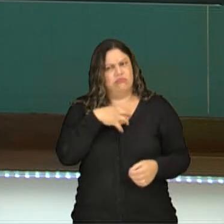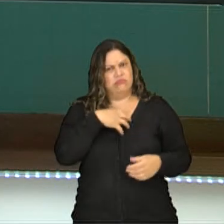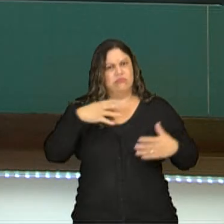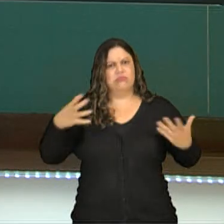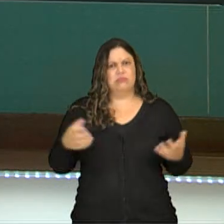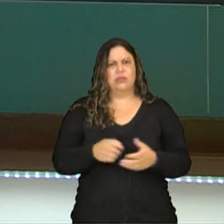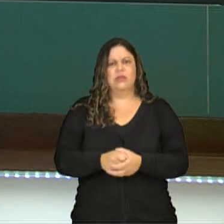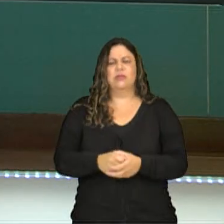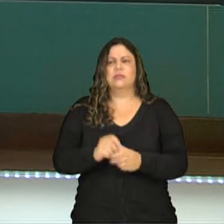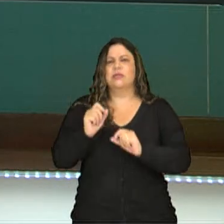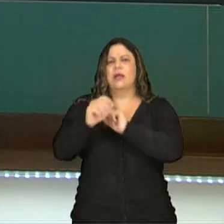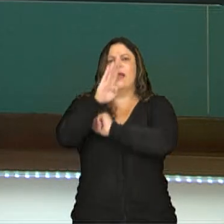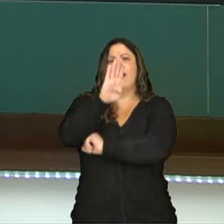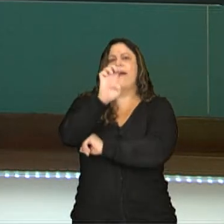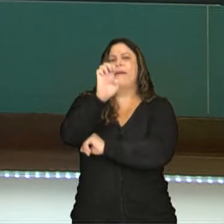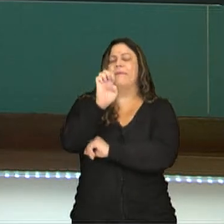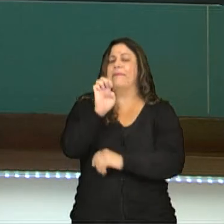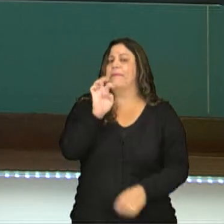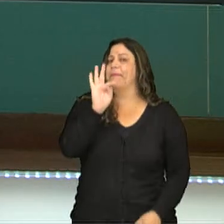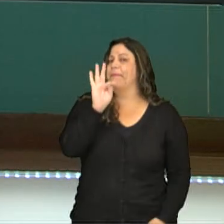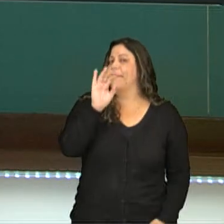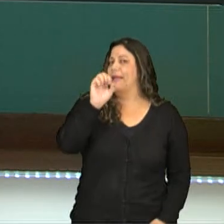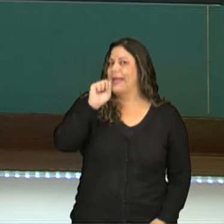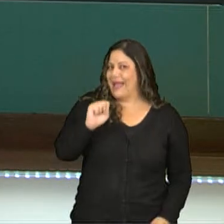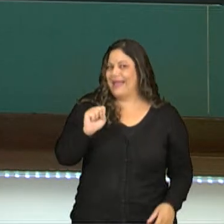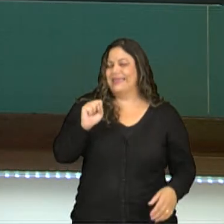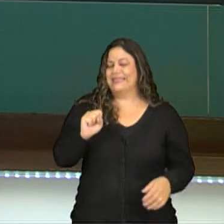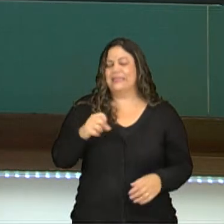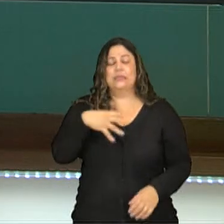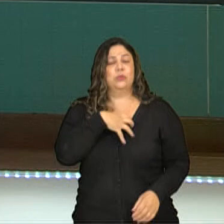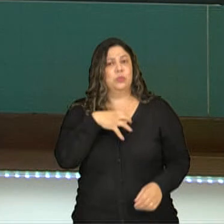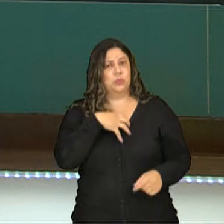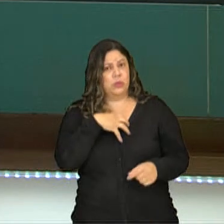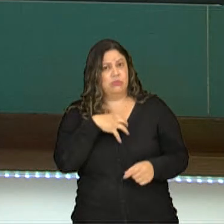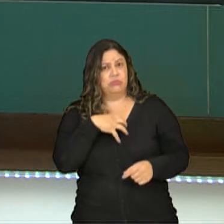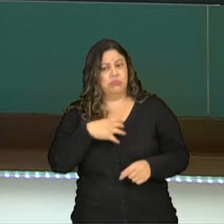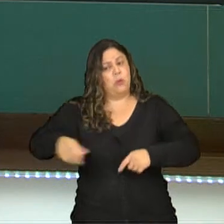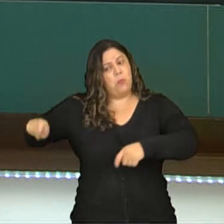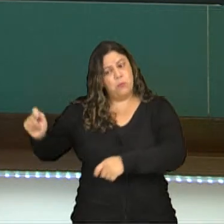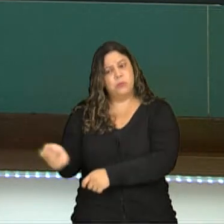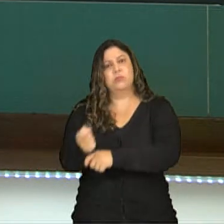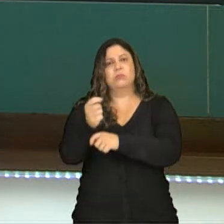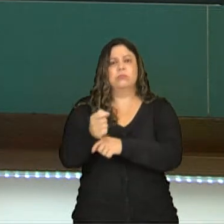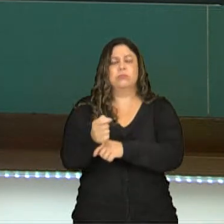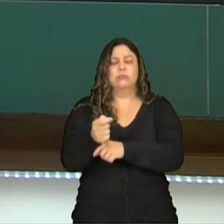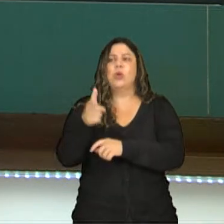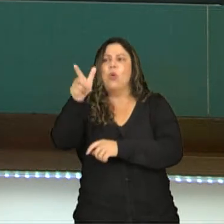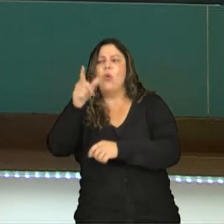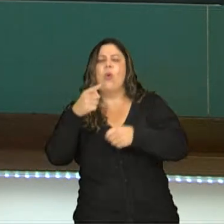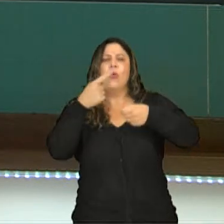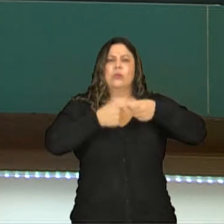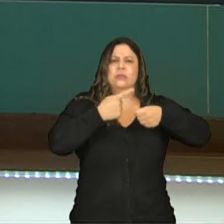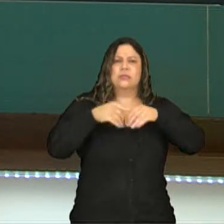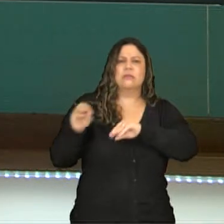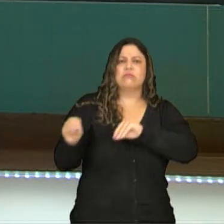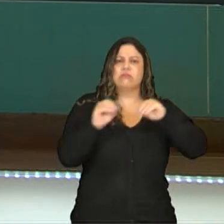o bets é de uma forma. Quando você vai para outra cidade, às vezes na mesma região que você mora,